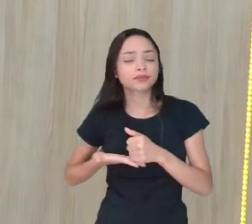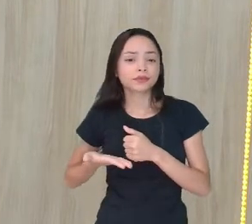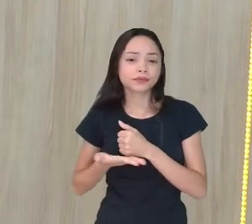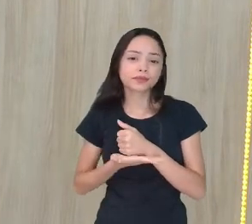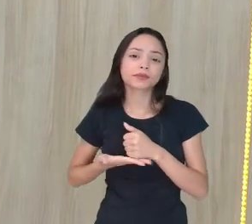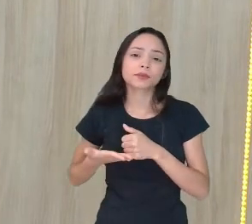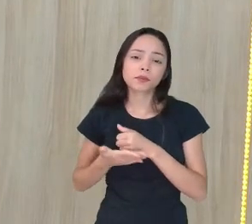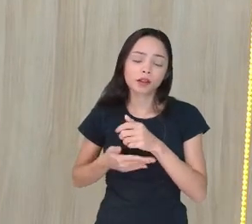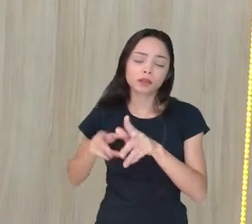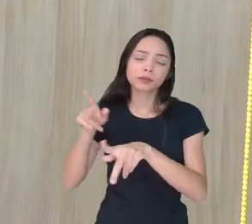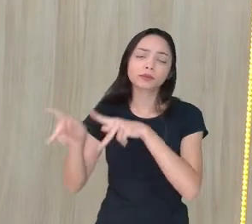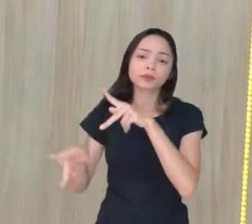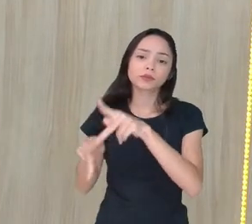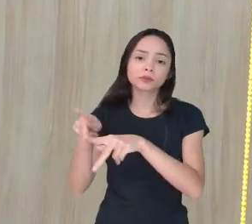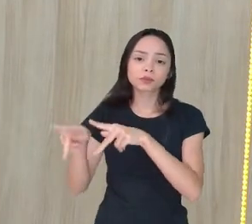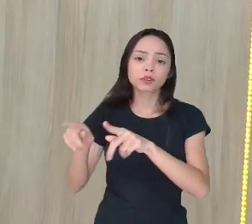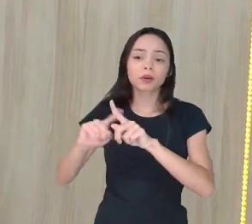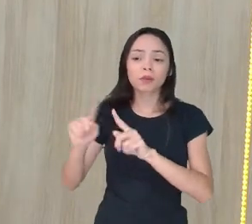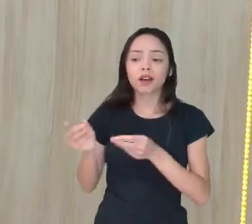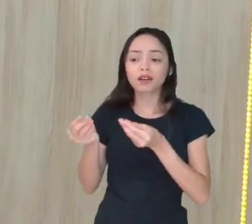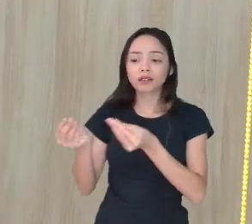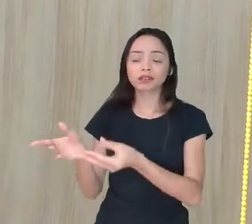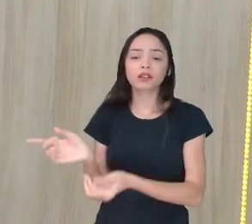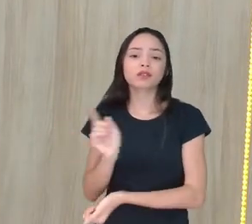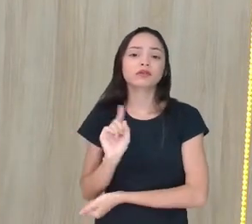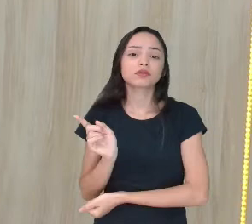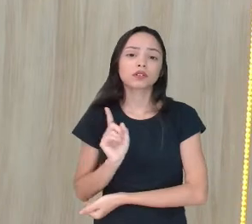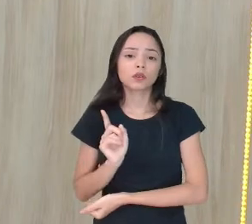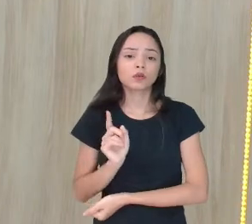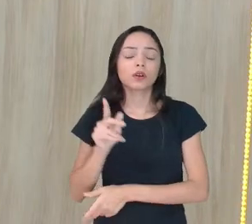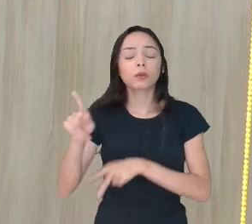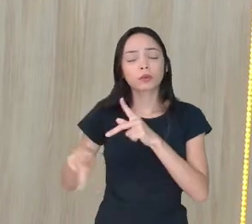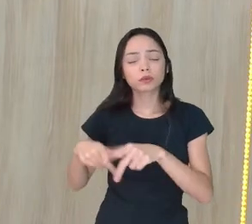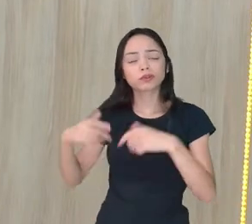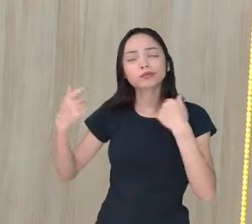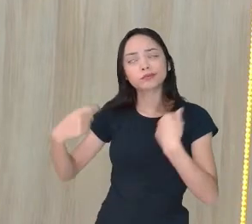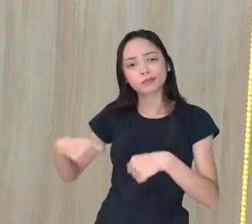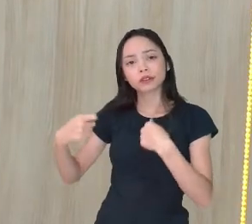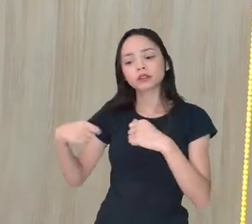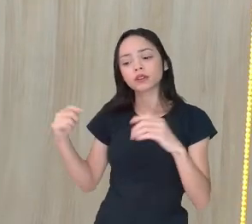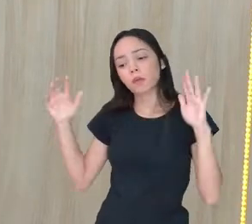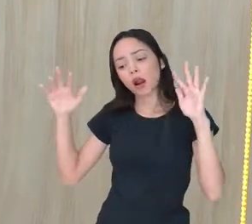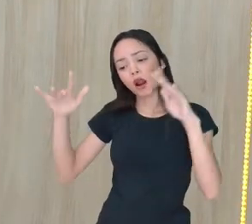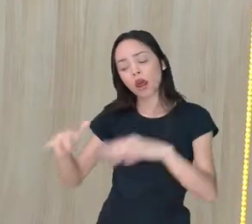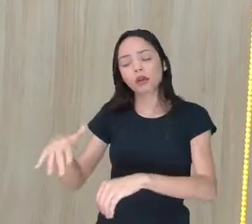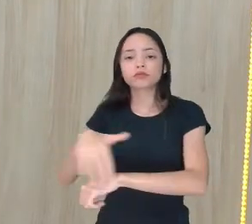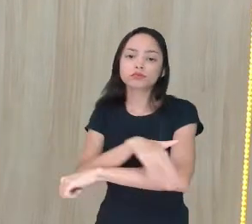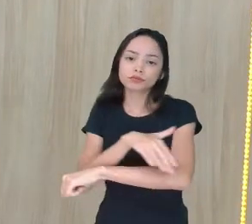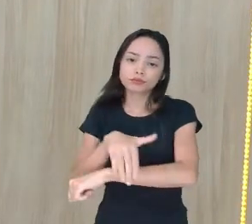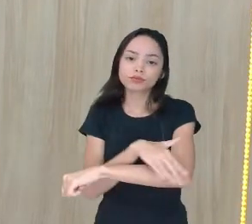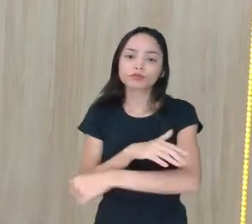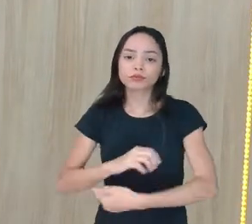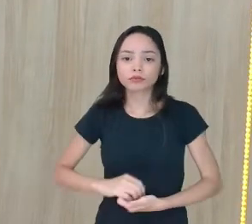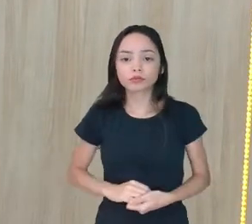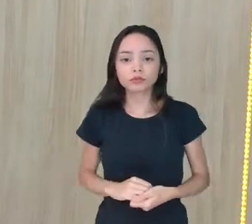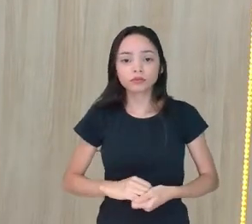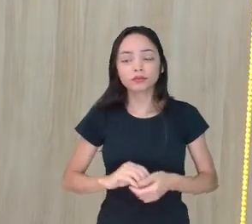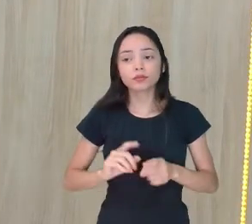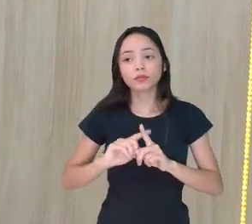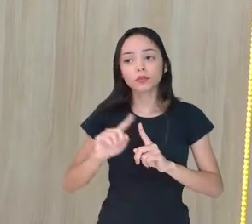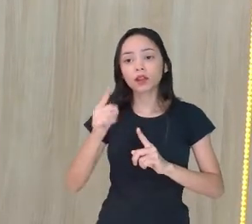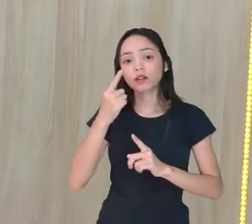para a população, não oferece, de forma que a população tem que se mobilizar para cobrar isso do Estado. Então veja, nós temos o